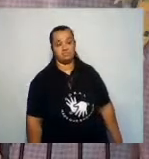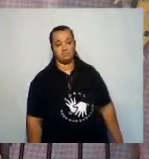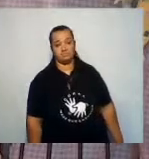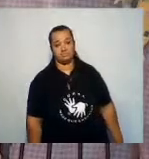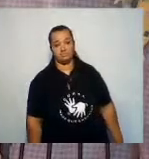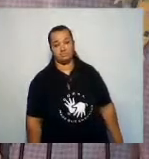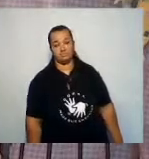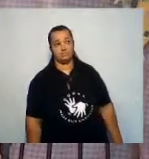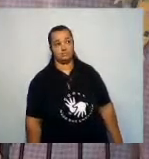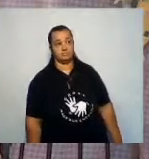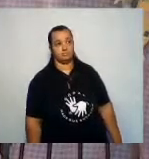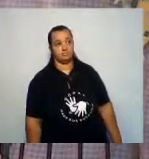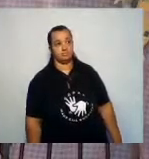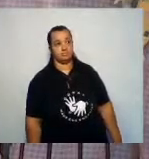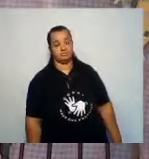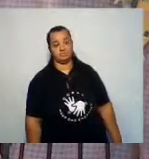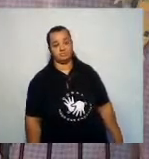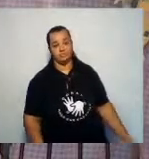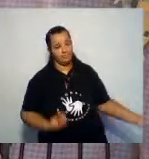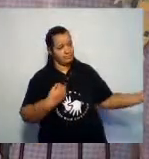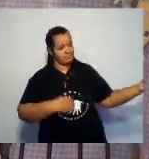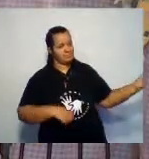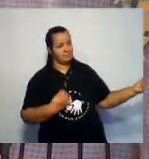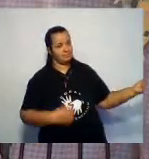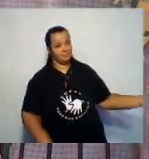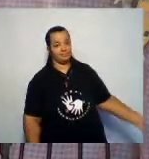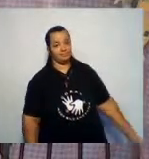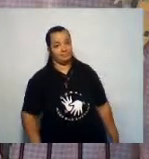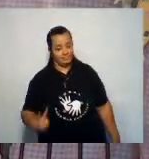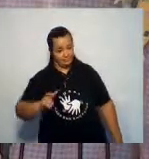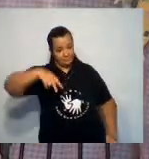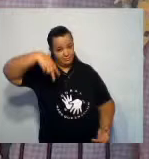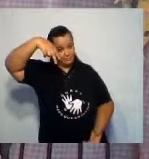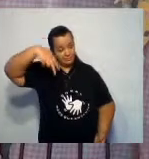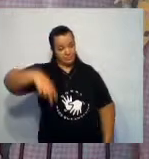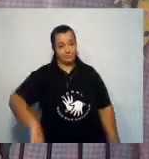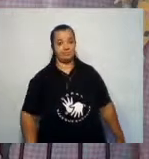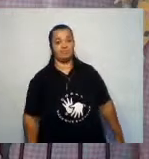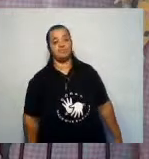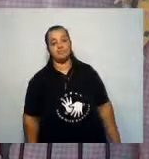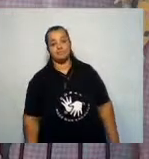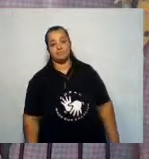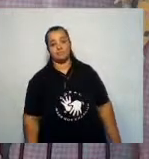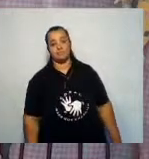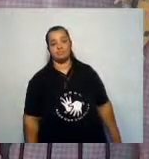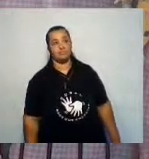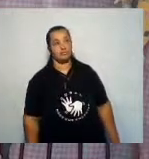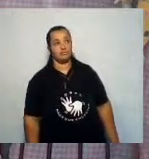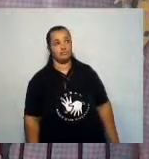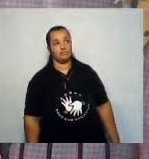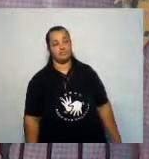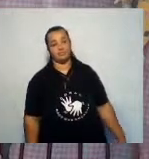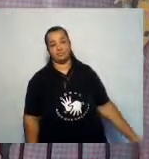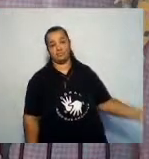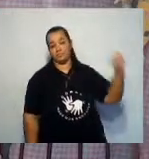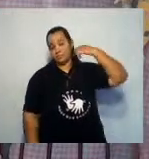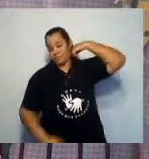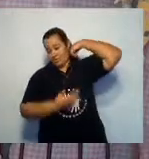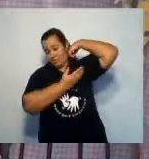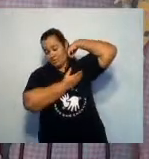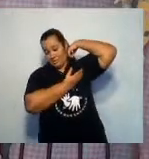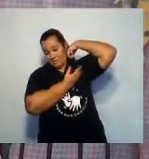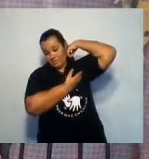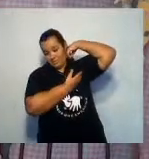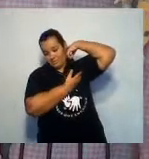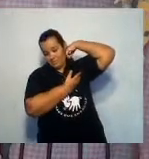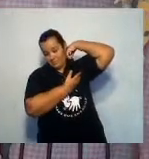aí. Vamos de música, hein? Quem gosta de modão, que se levante, que... É isso mesmo, quero mandar um alô especial para os meus